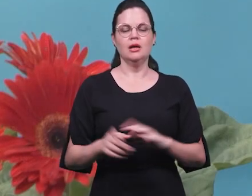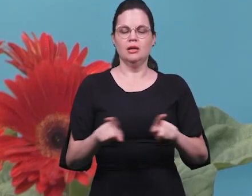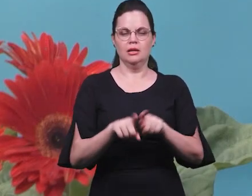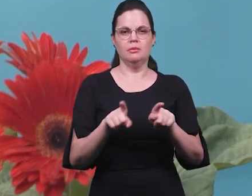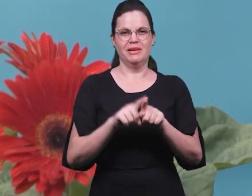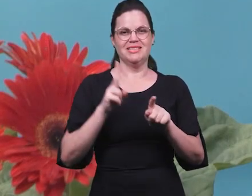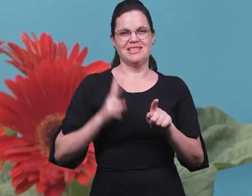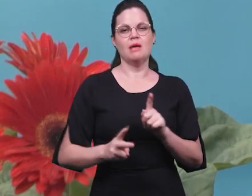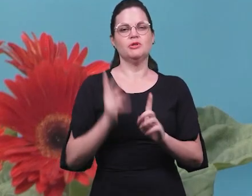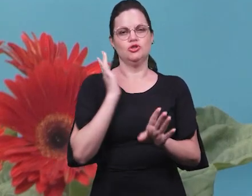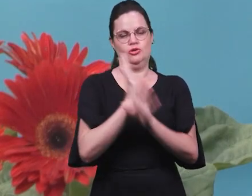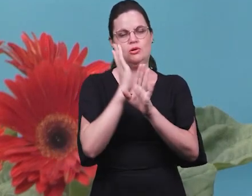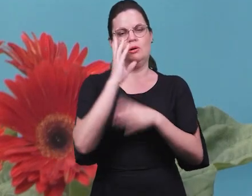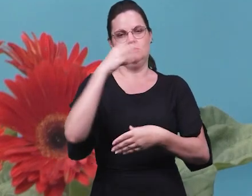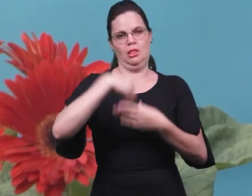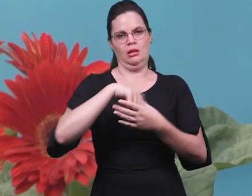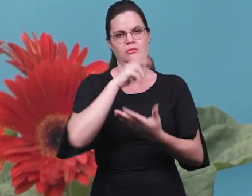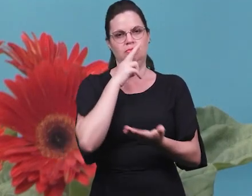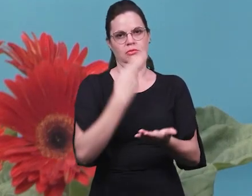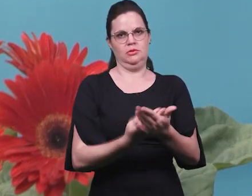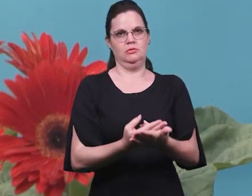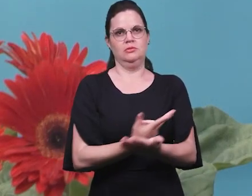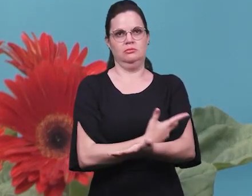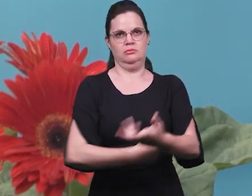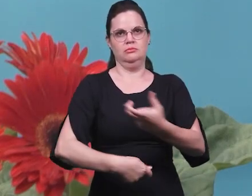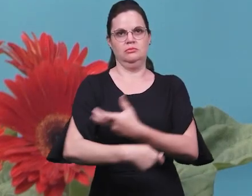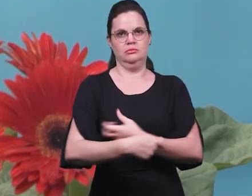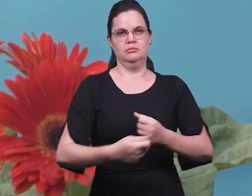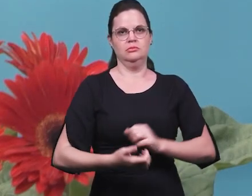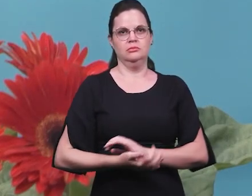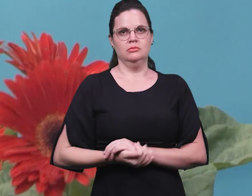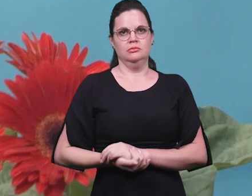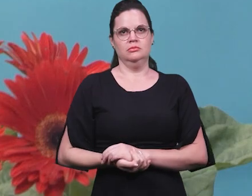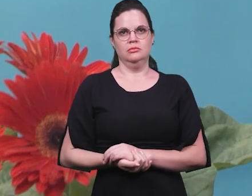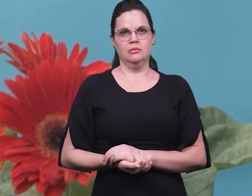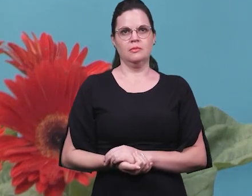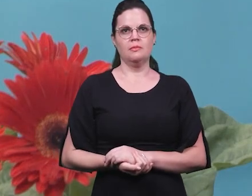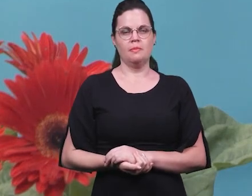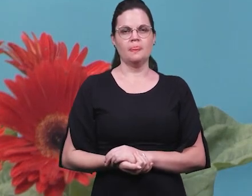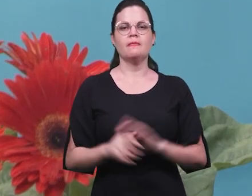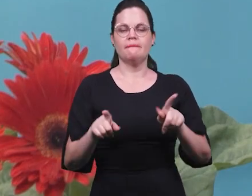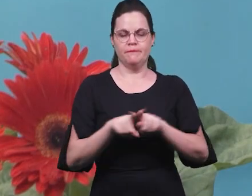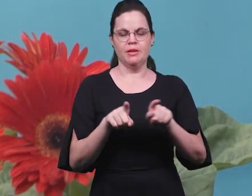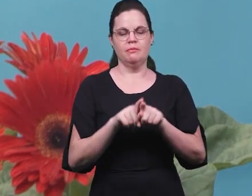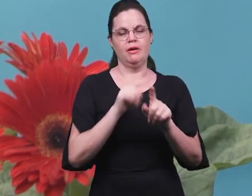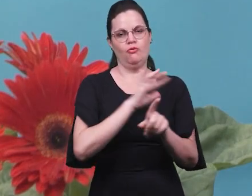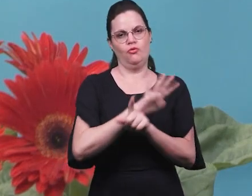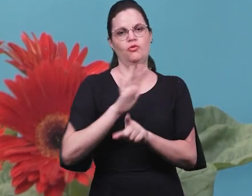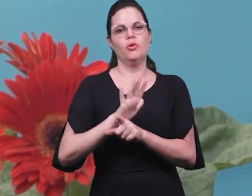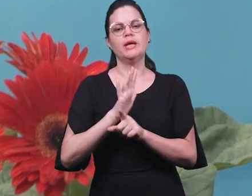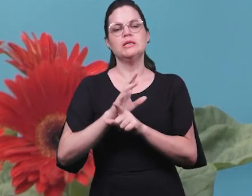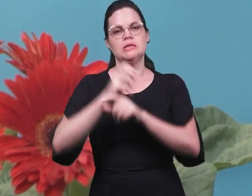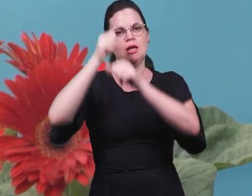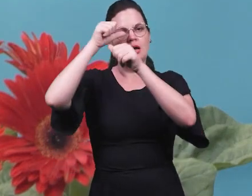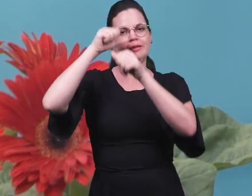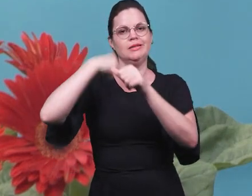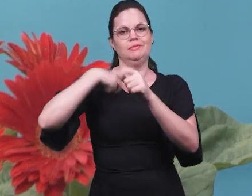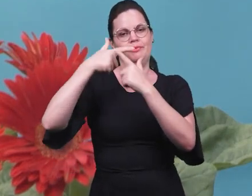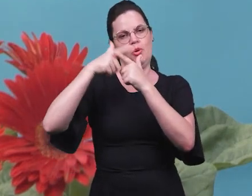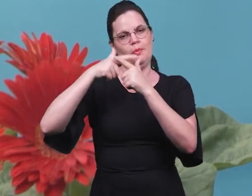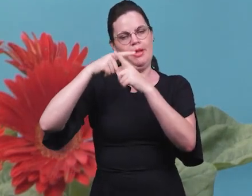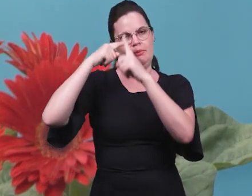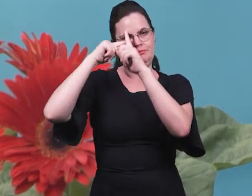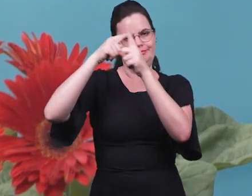né? E isso daí também cursa o paciente com alterações visuais. Provavelmente